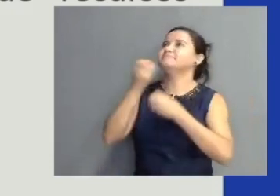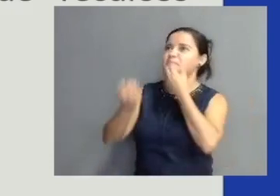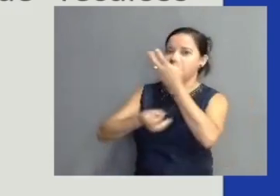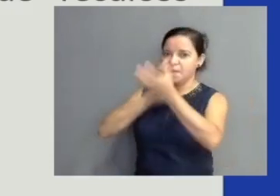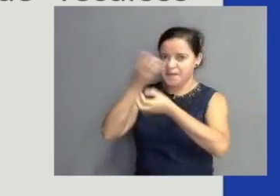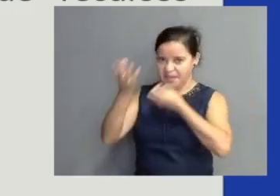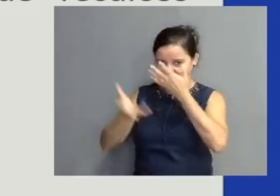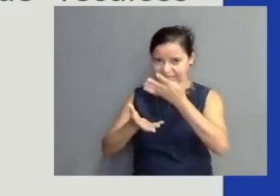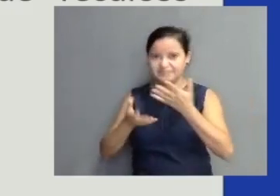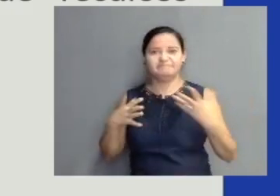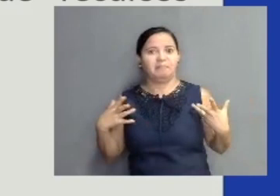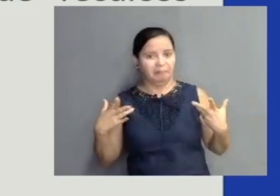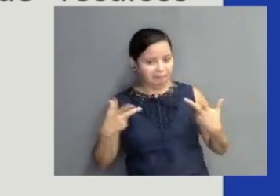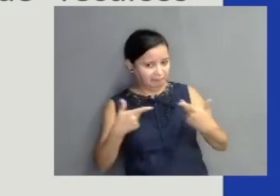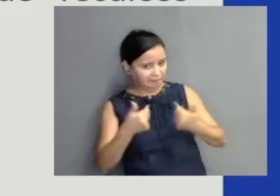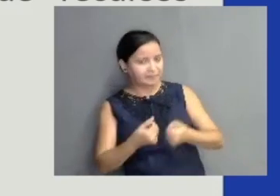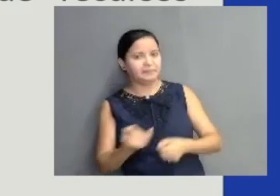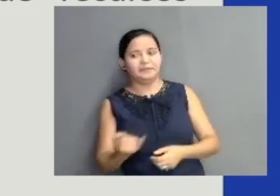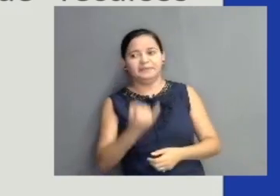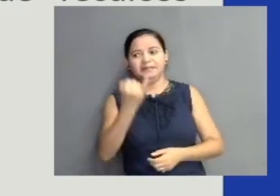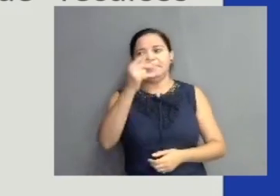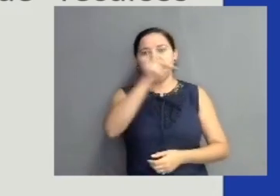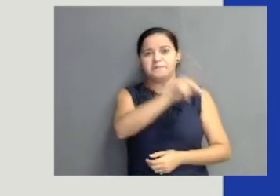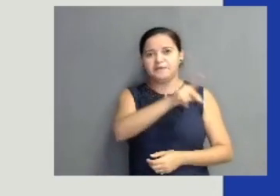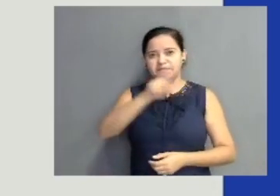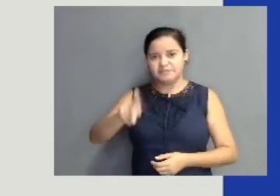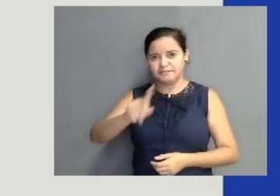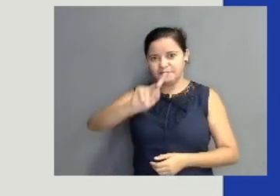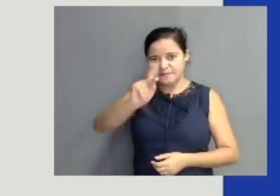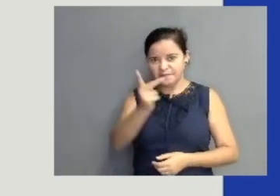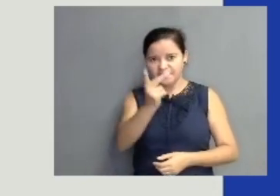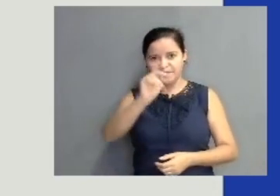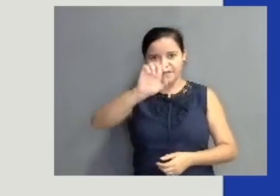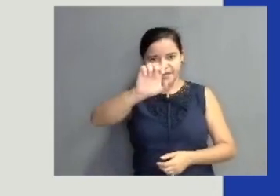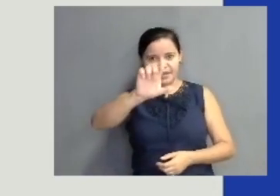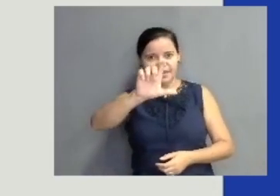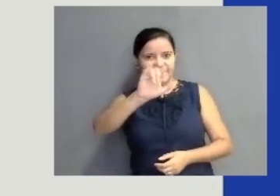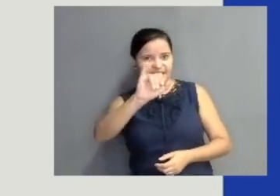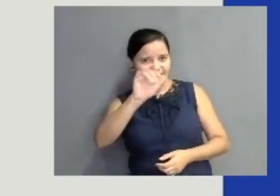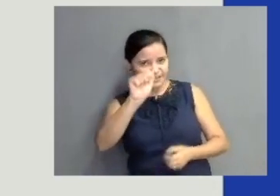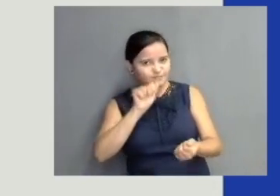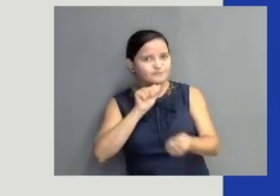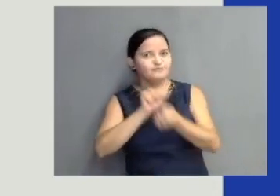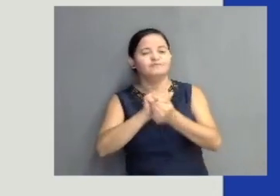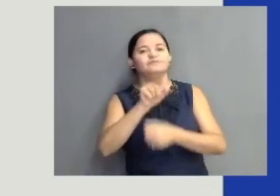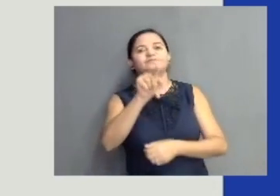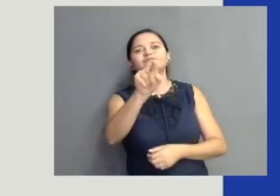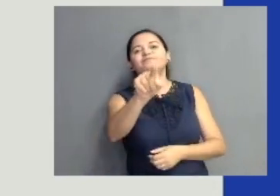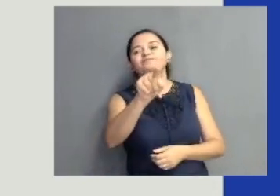currículo. E sou eu, professor Eli Andrade, que vou estar com vocês. Então, pessoal,